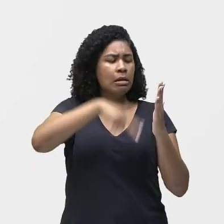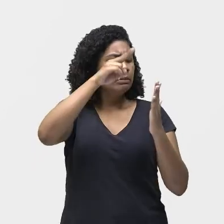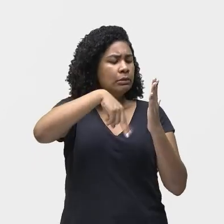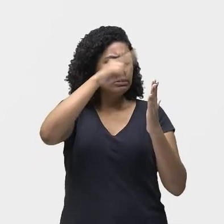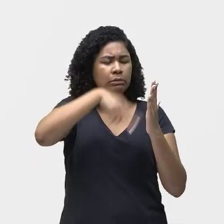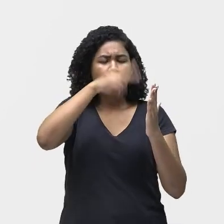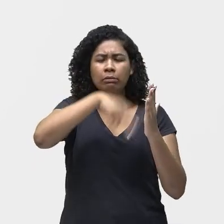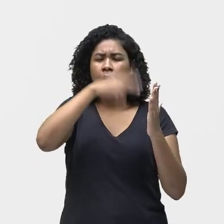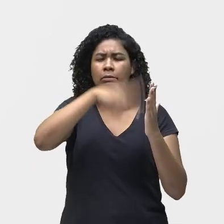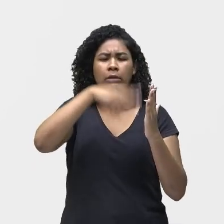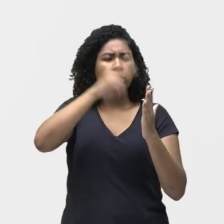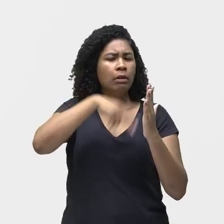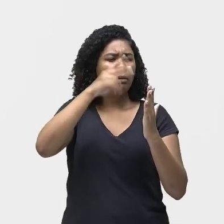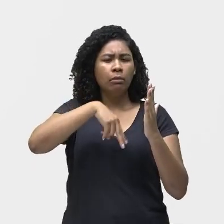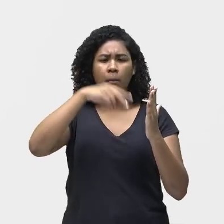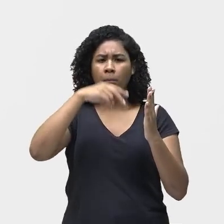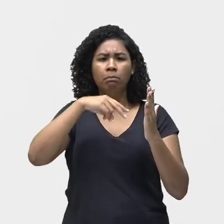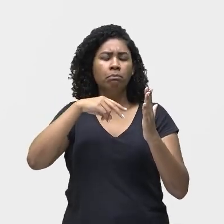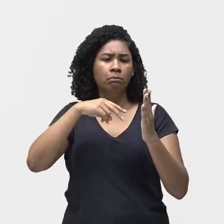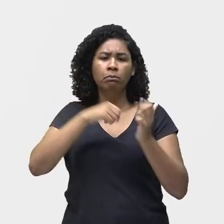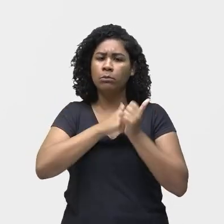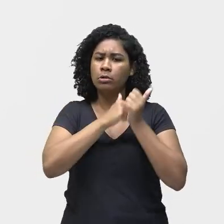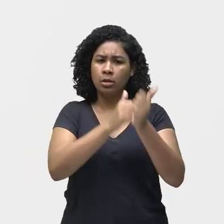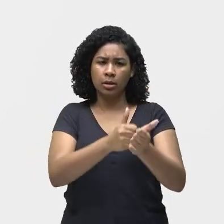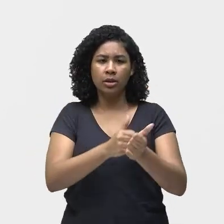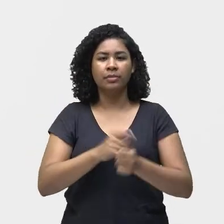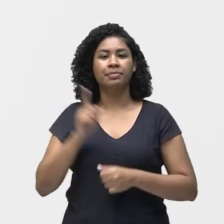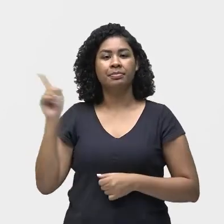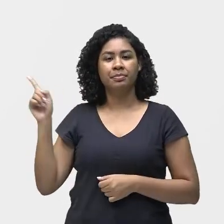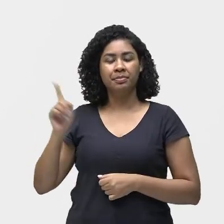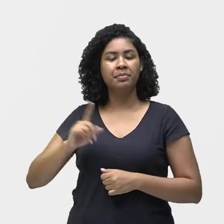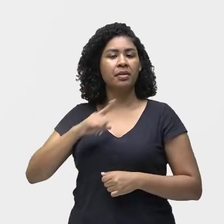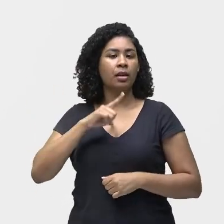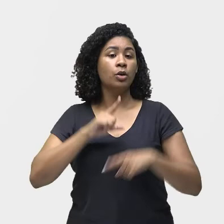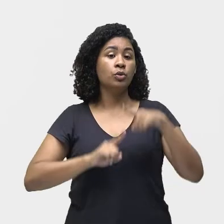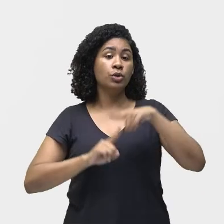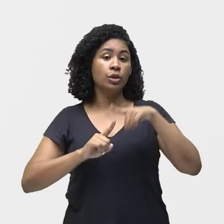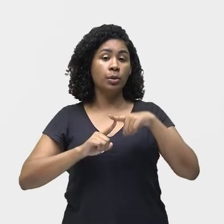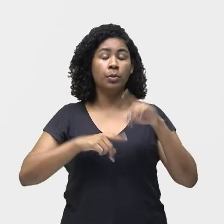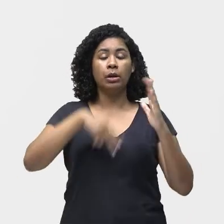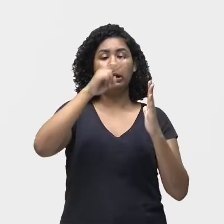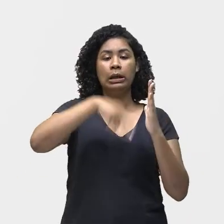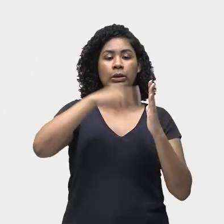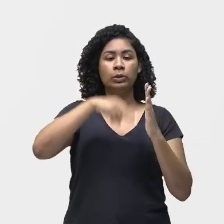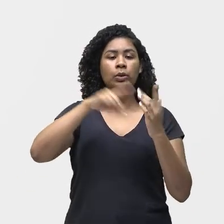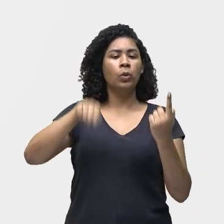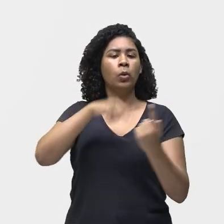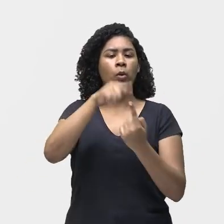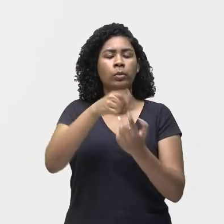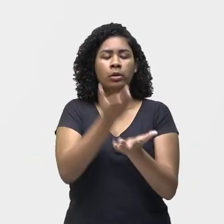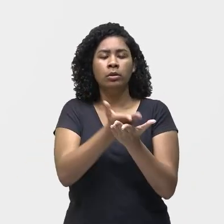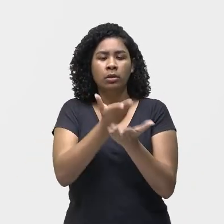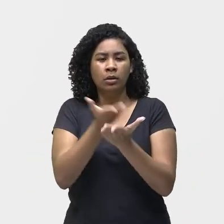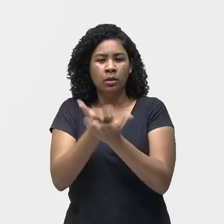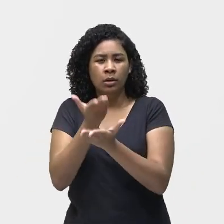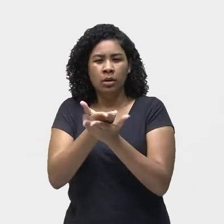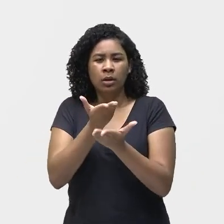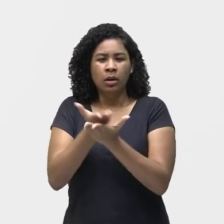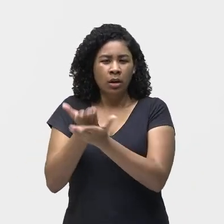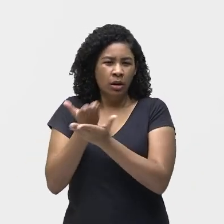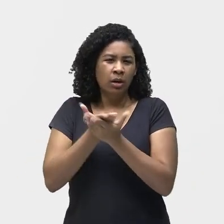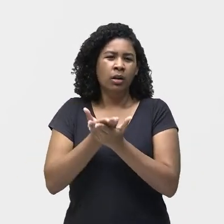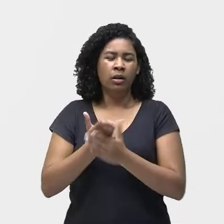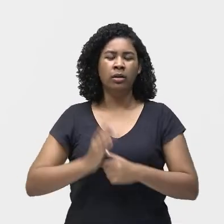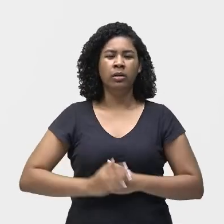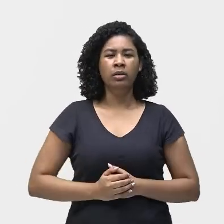texto. Aqui sim, é o nome do tipo de leitura que fazemos para estudo, é aquela leitura